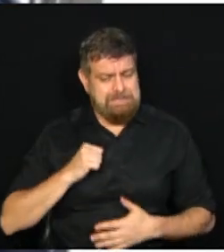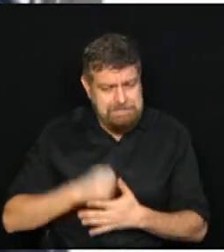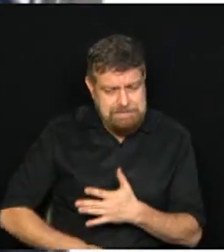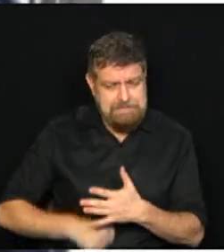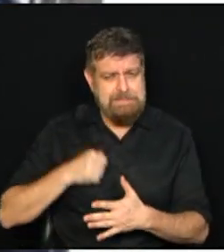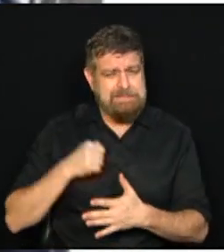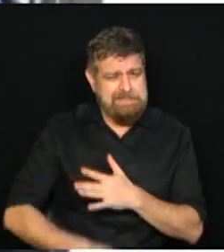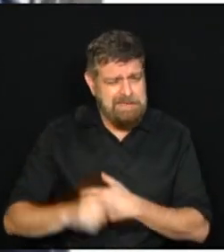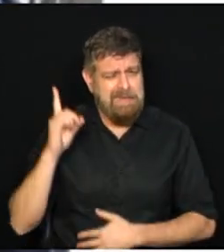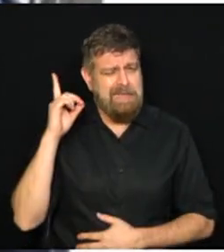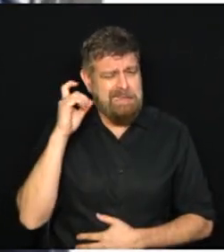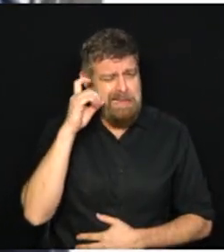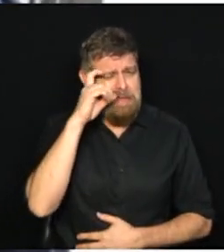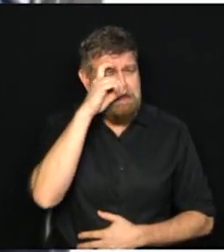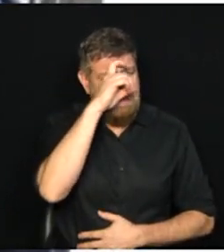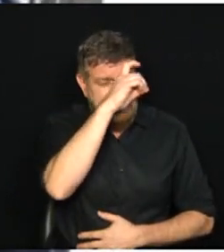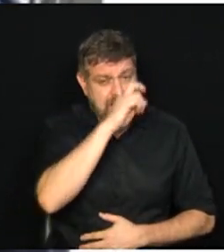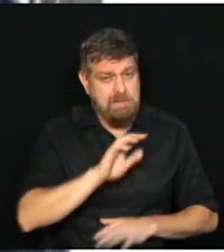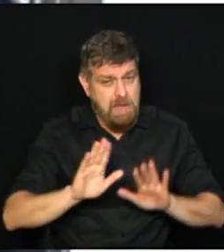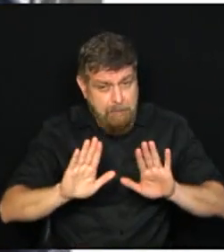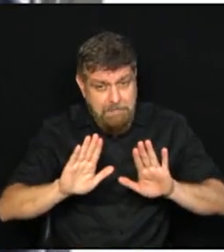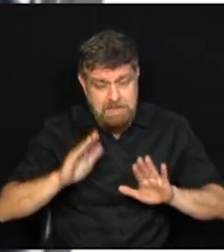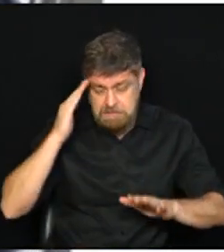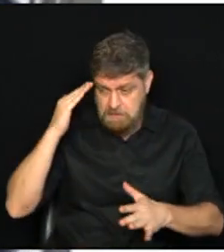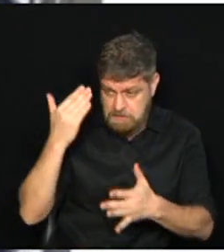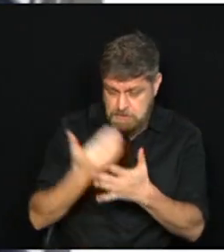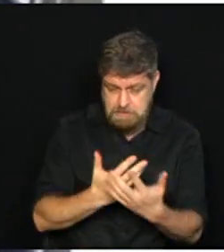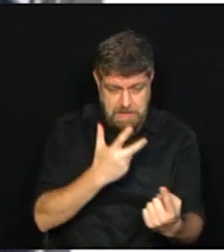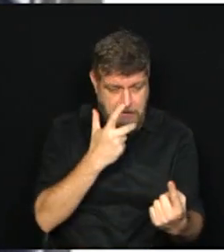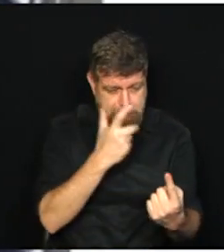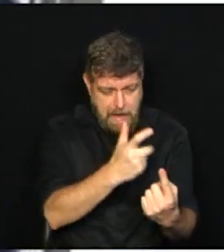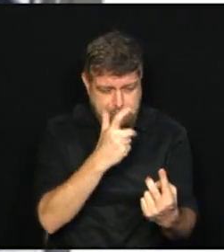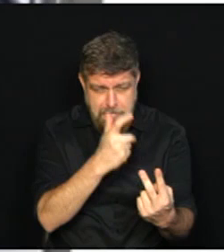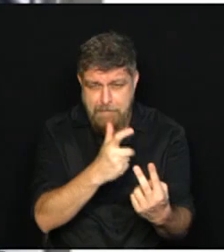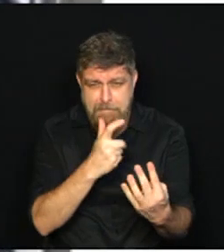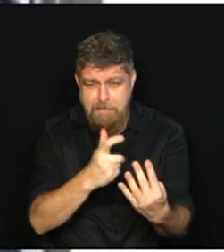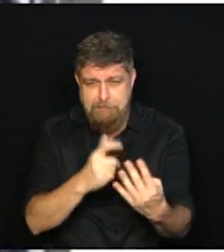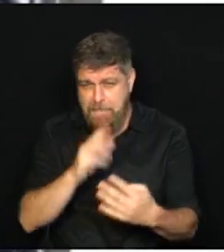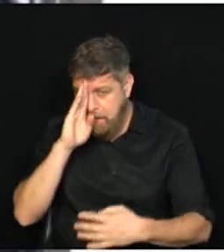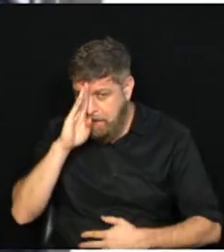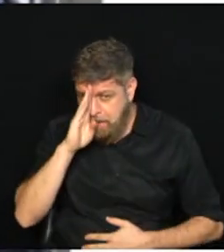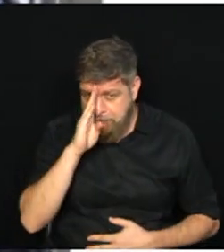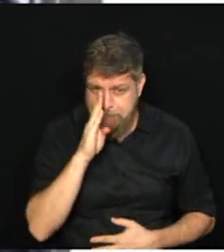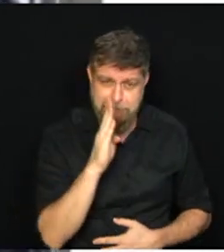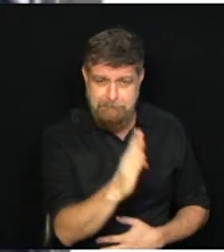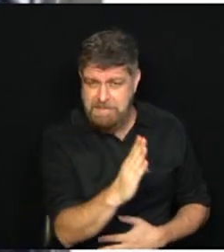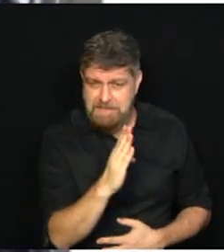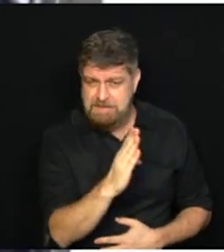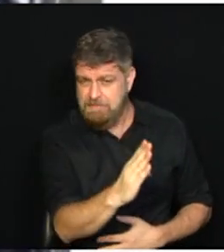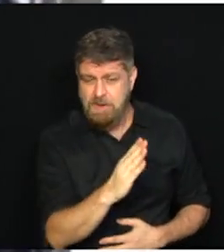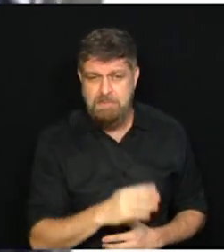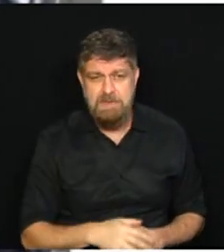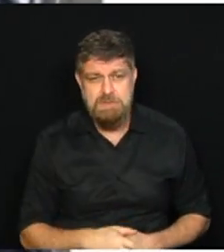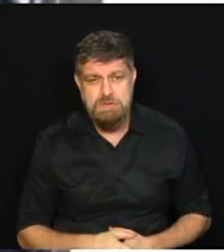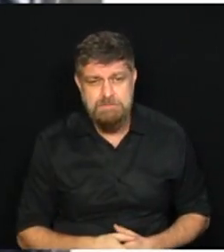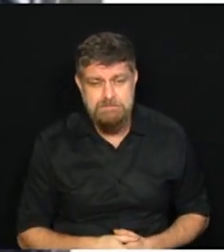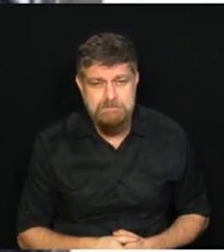imensa, mas eu tenho a impressão que a vacinação, e principalmente o foco,